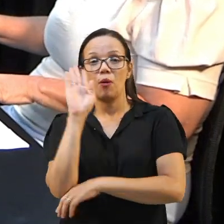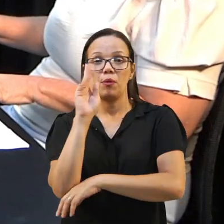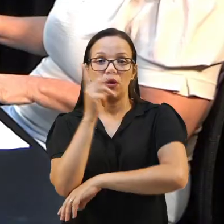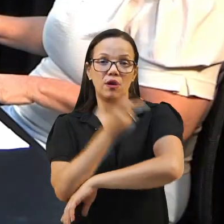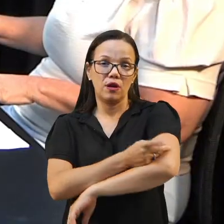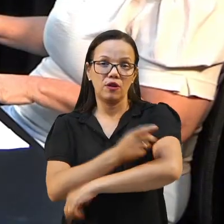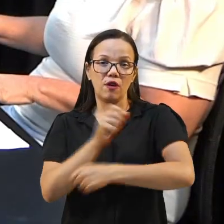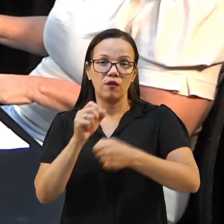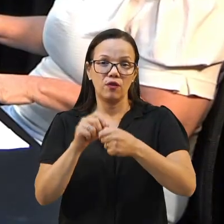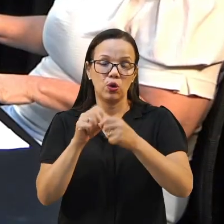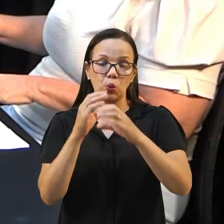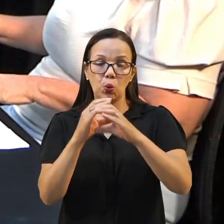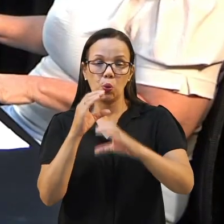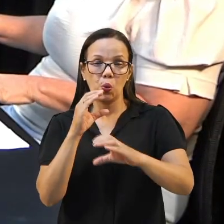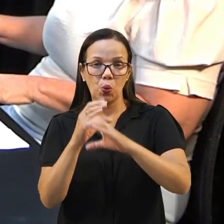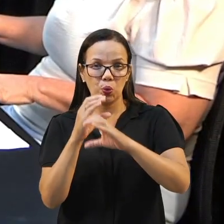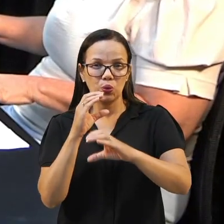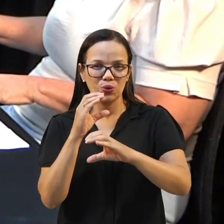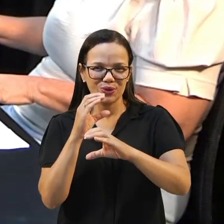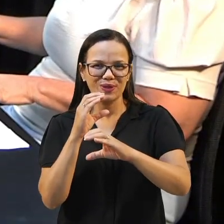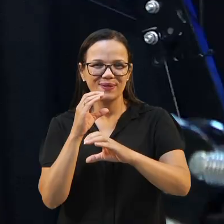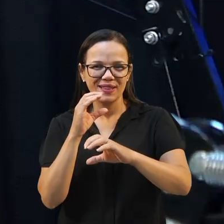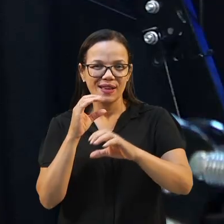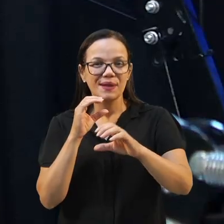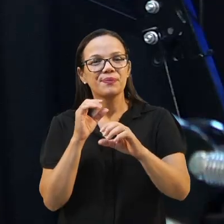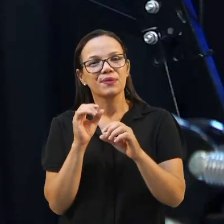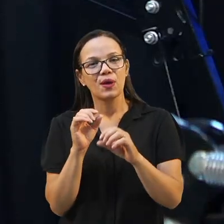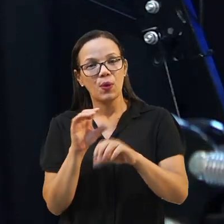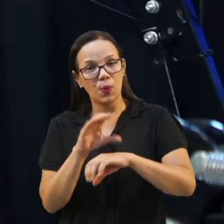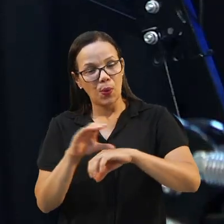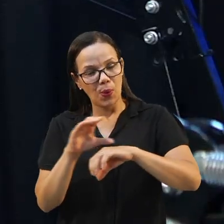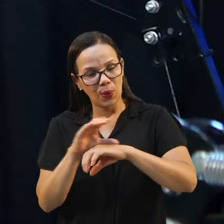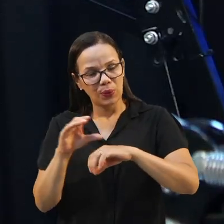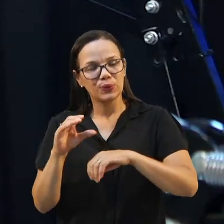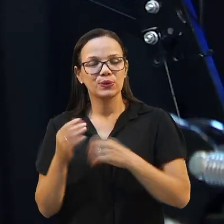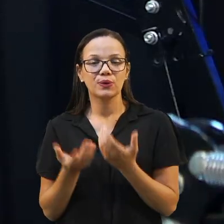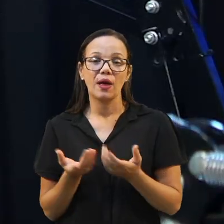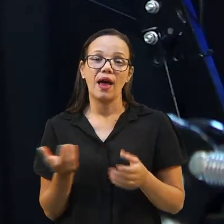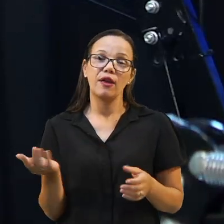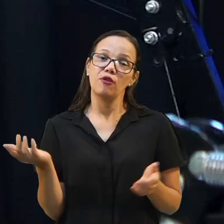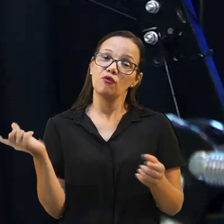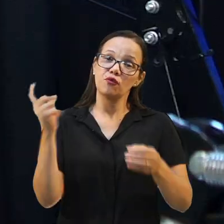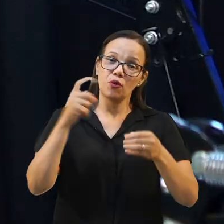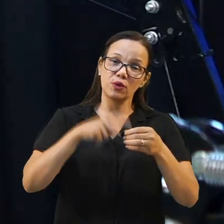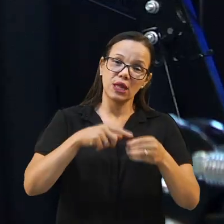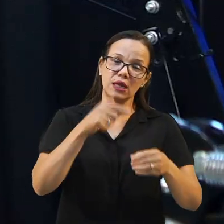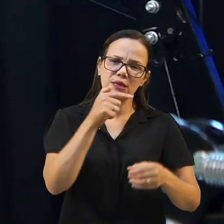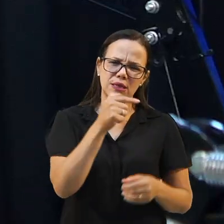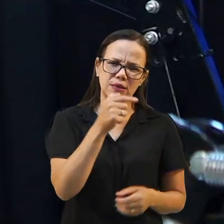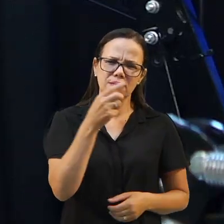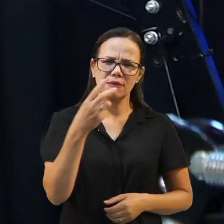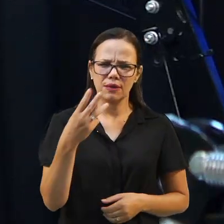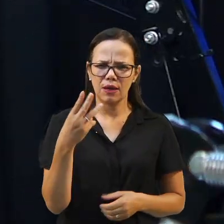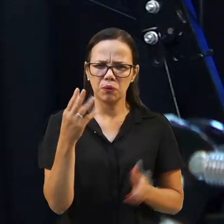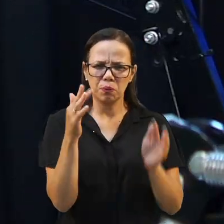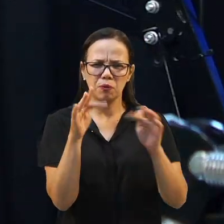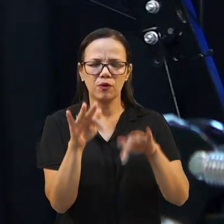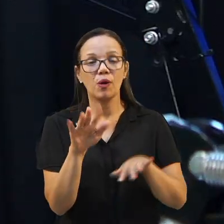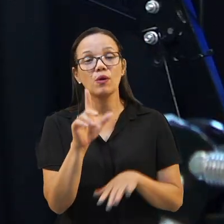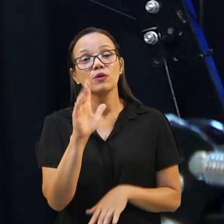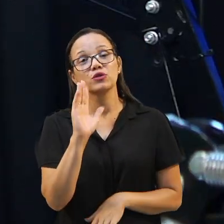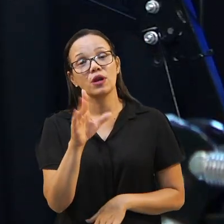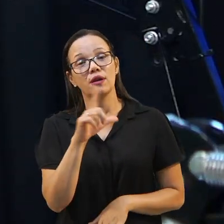engenharia e depois fui para Cataguases. E aí eu vim para Uberlândia no final de 73, né? Eu já tinha